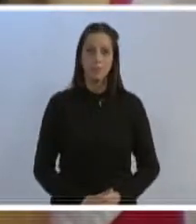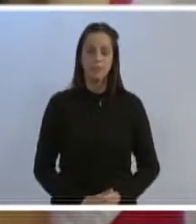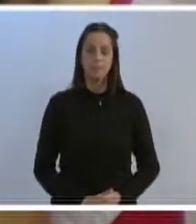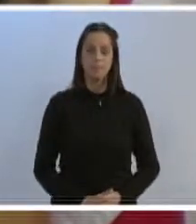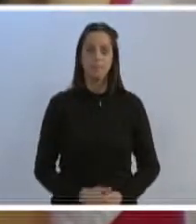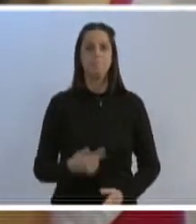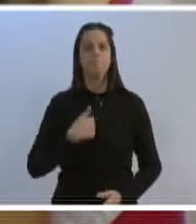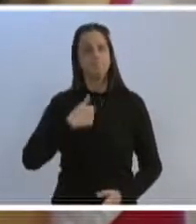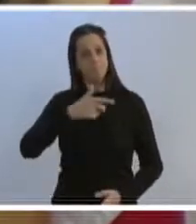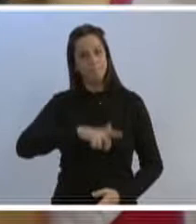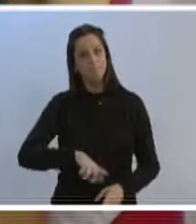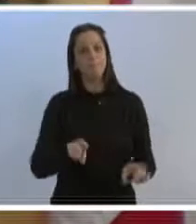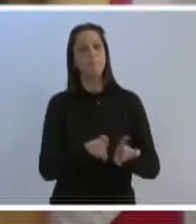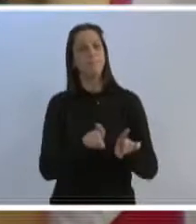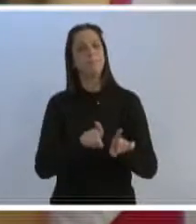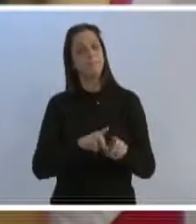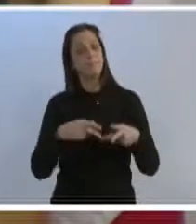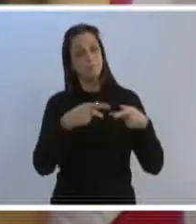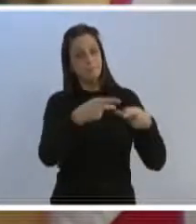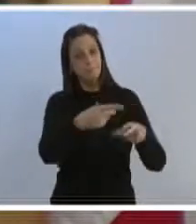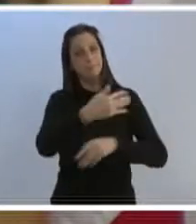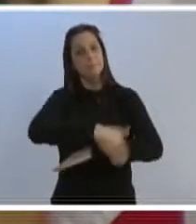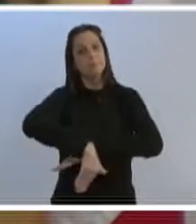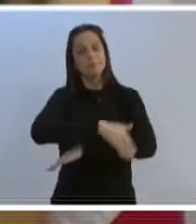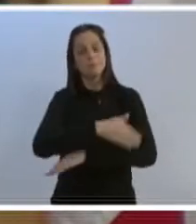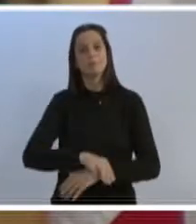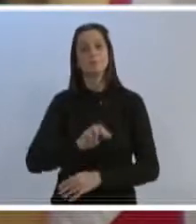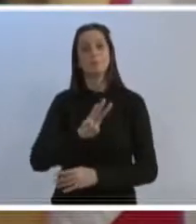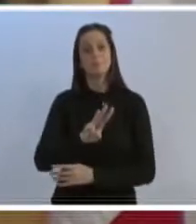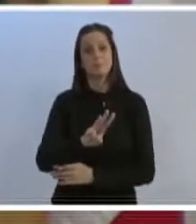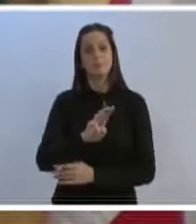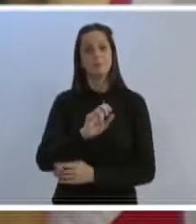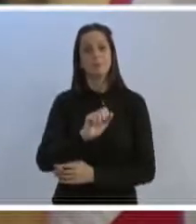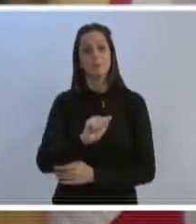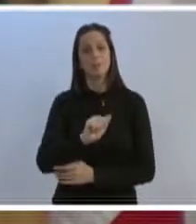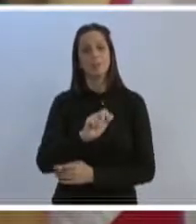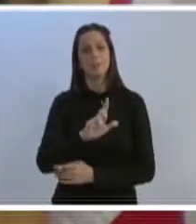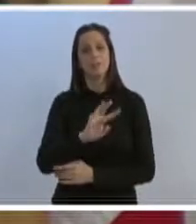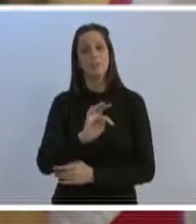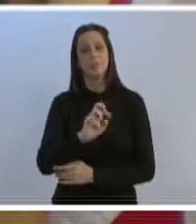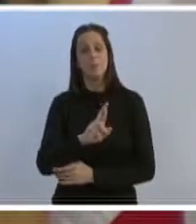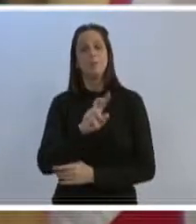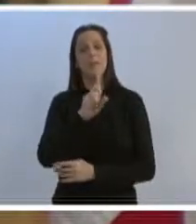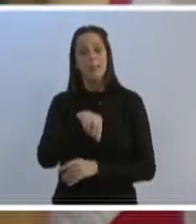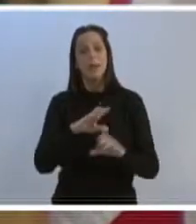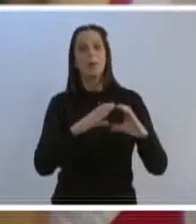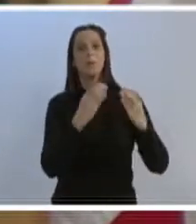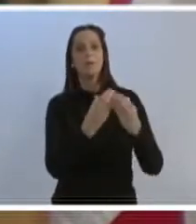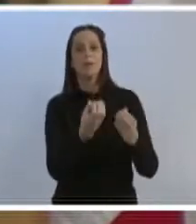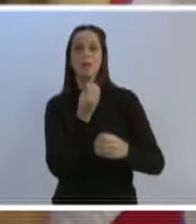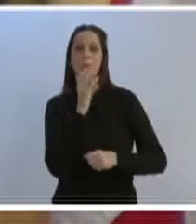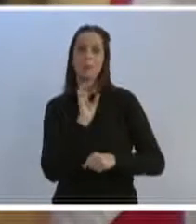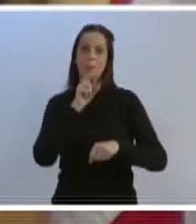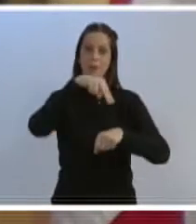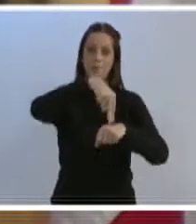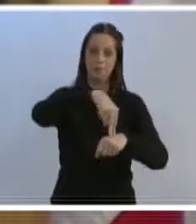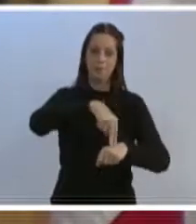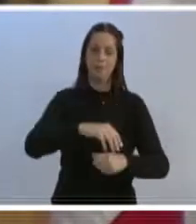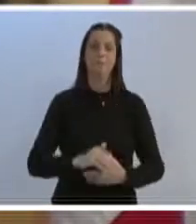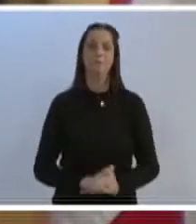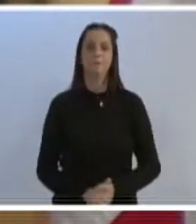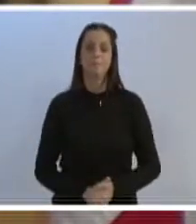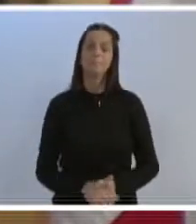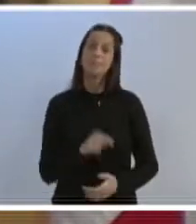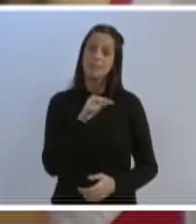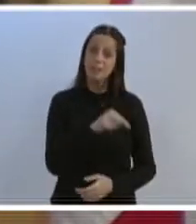mais uma vez na rua walter bené na comunidade do boa vista cuidado boa vista